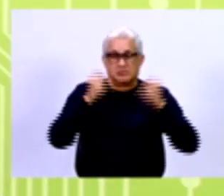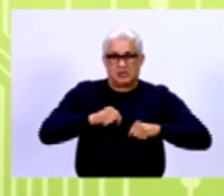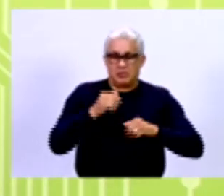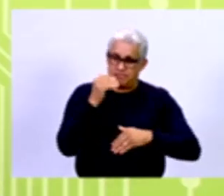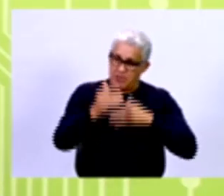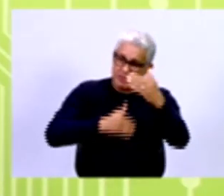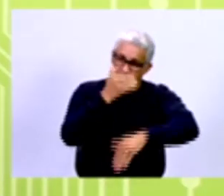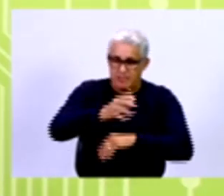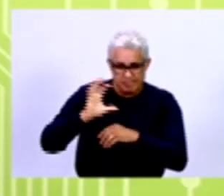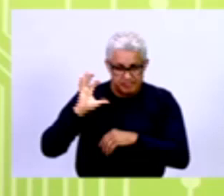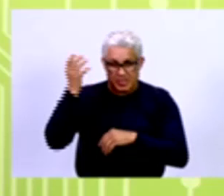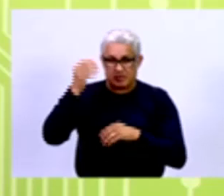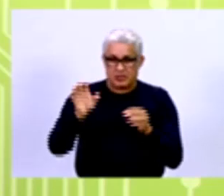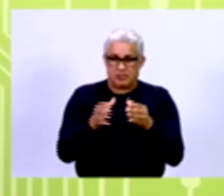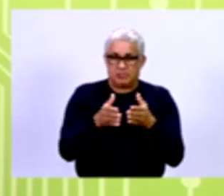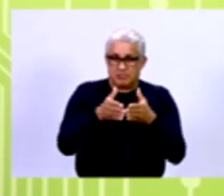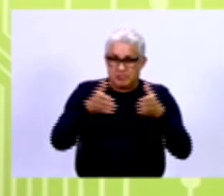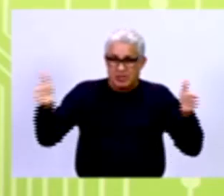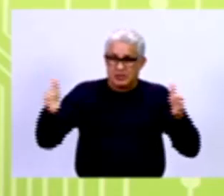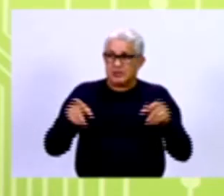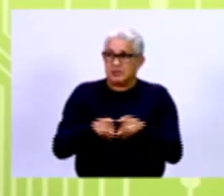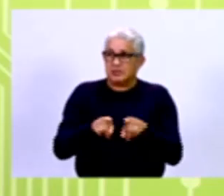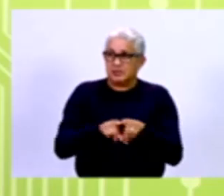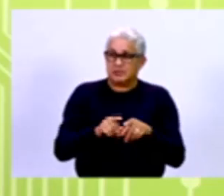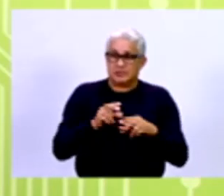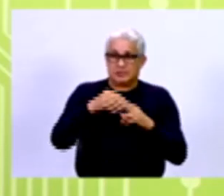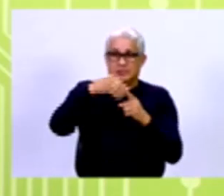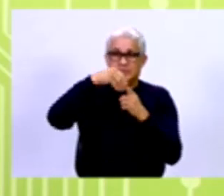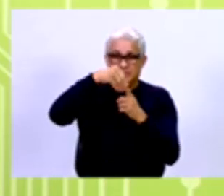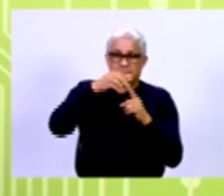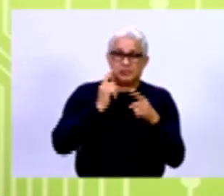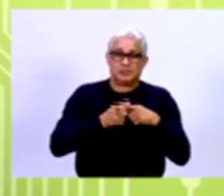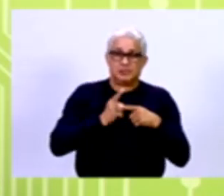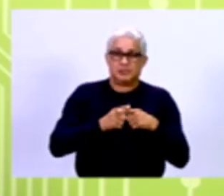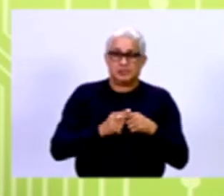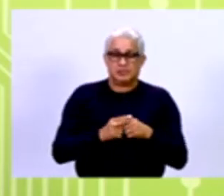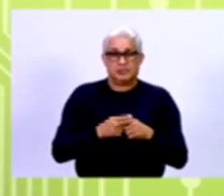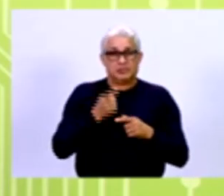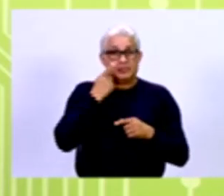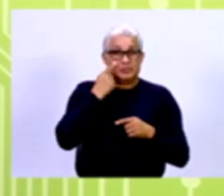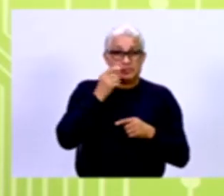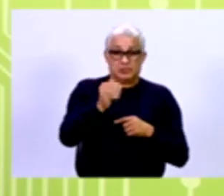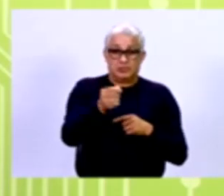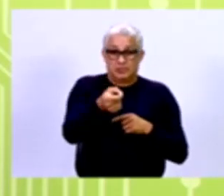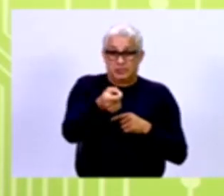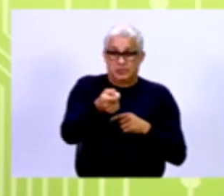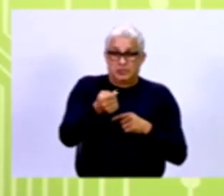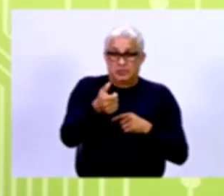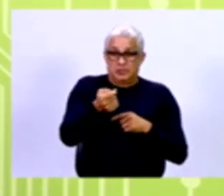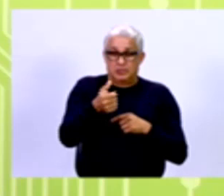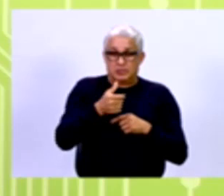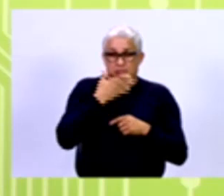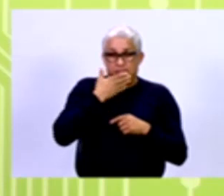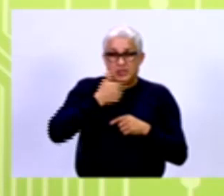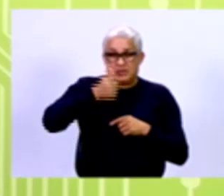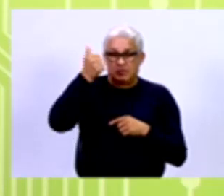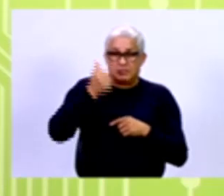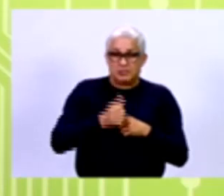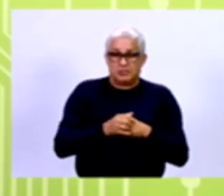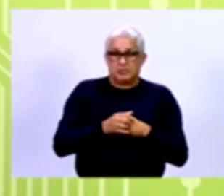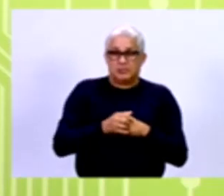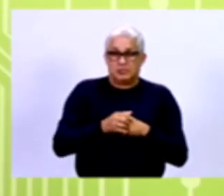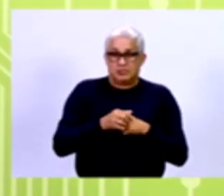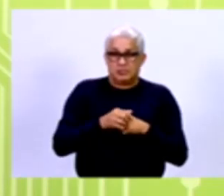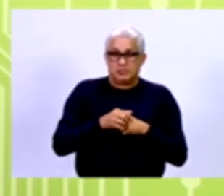as decisões de médio e longo prazo. Principalmente porque nós vimos em moeda que a melhor forma de você